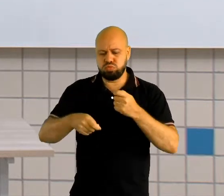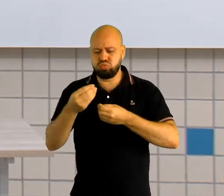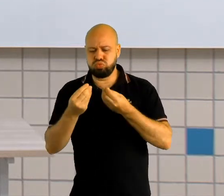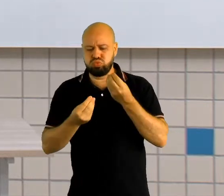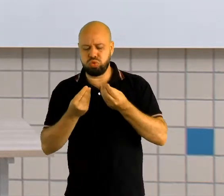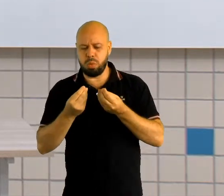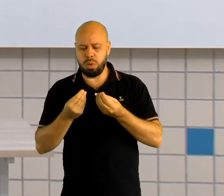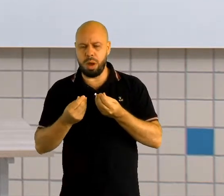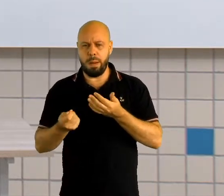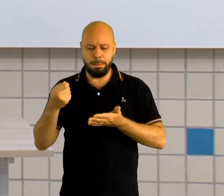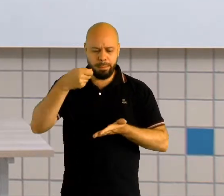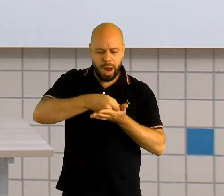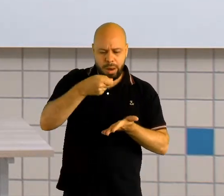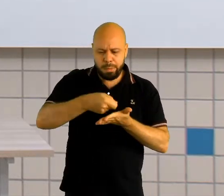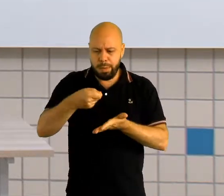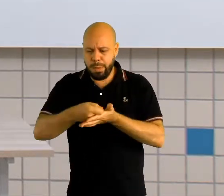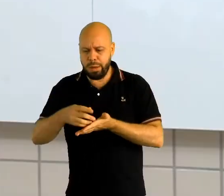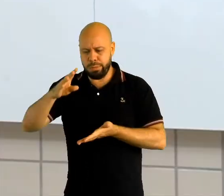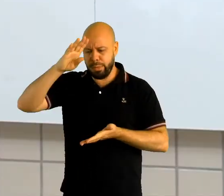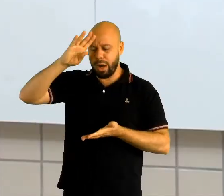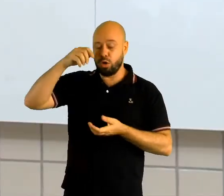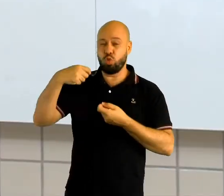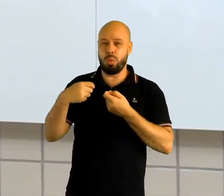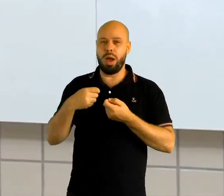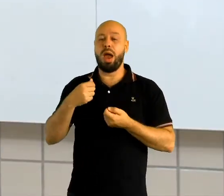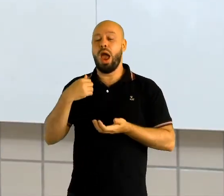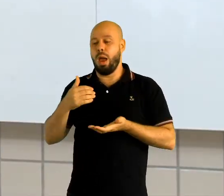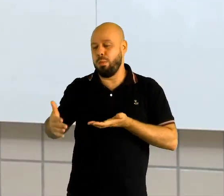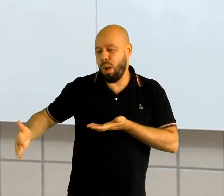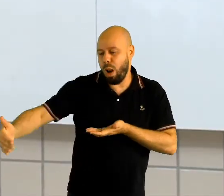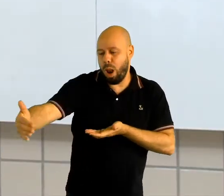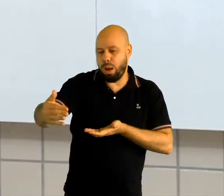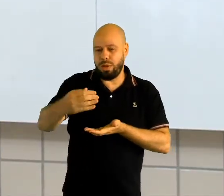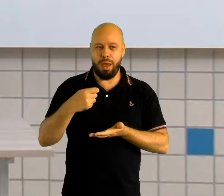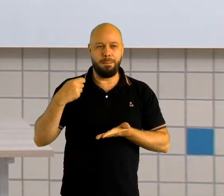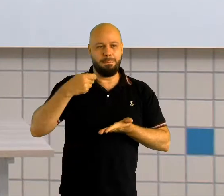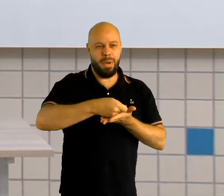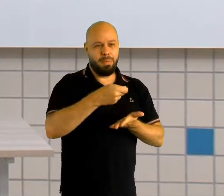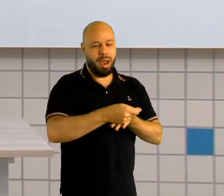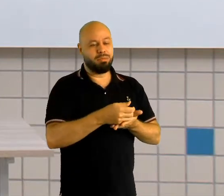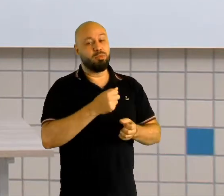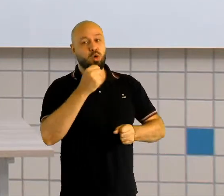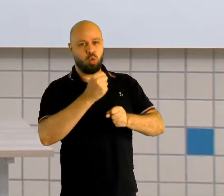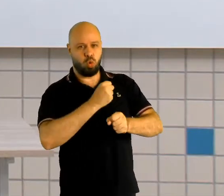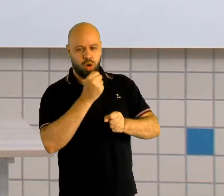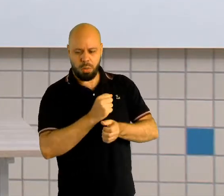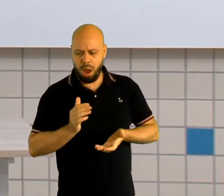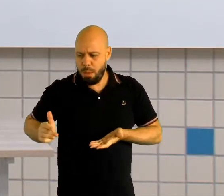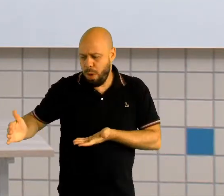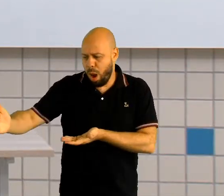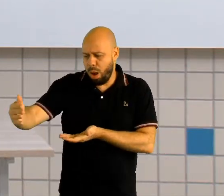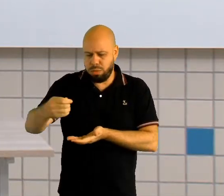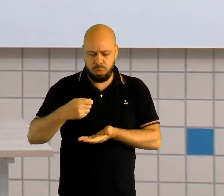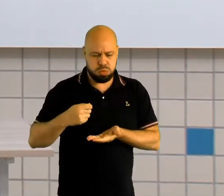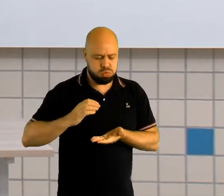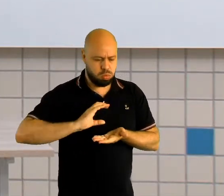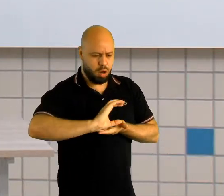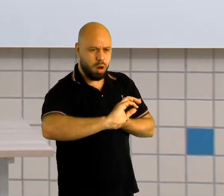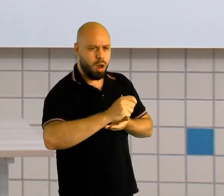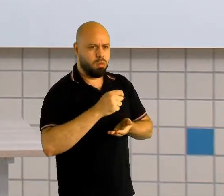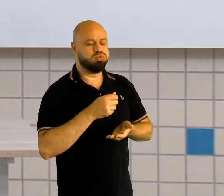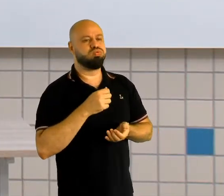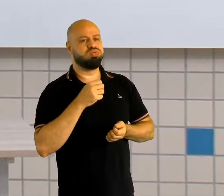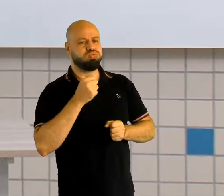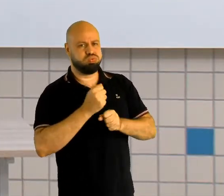custear as despesas militares, custear os benefícios de construção, custear as obras que o império